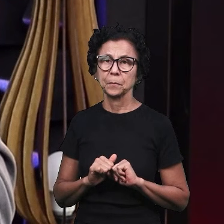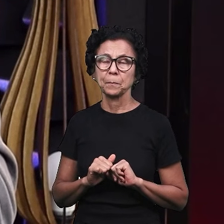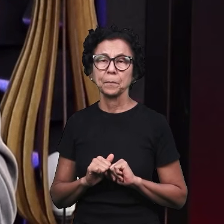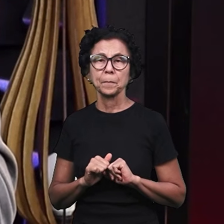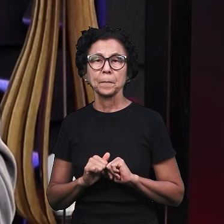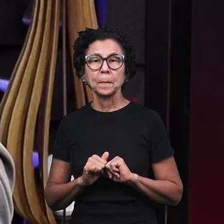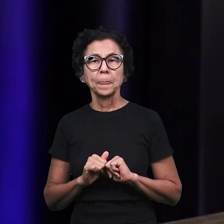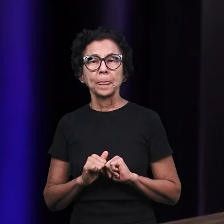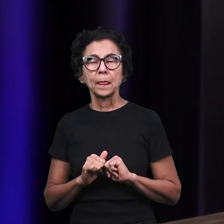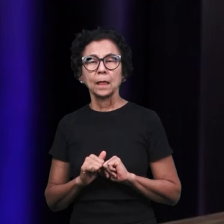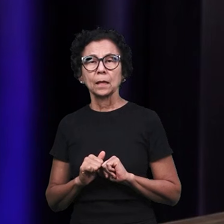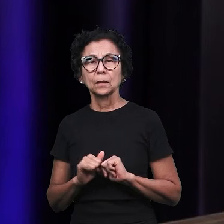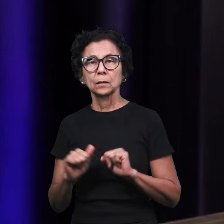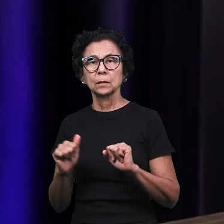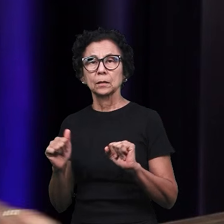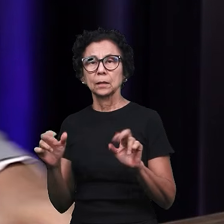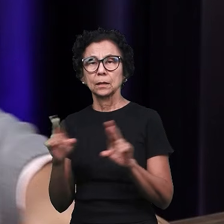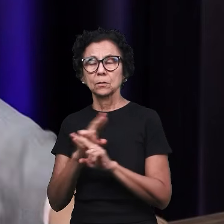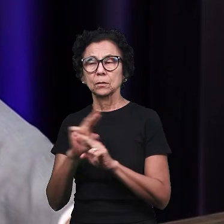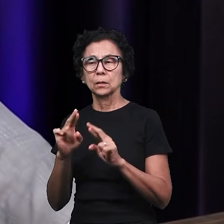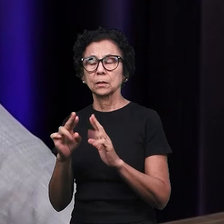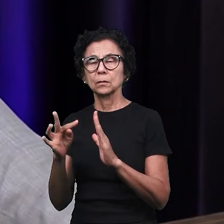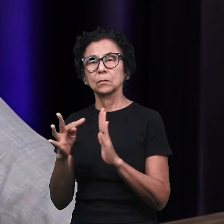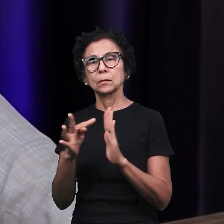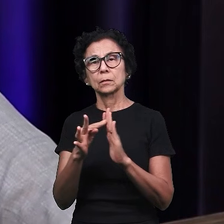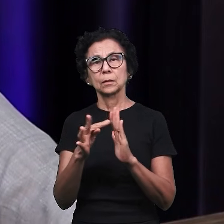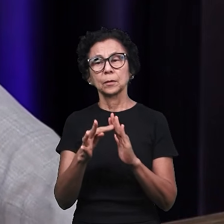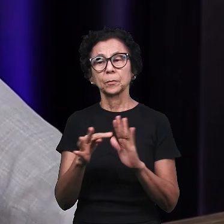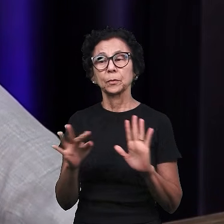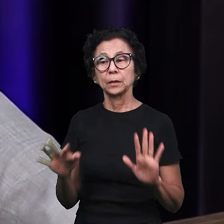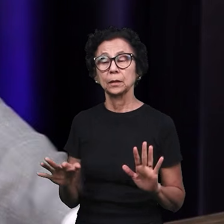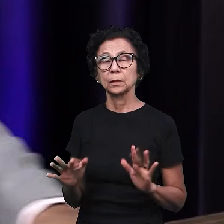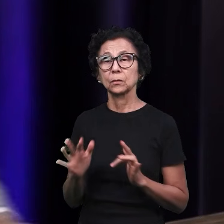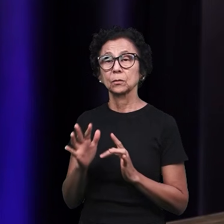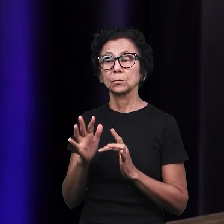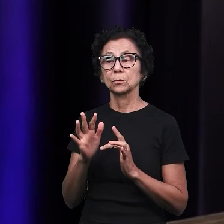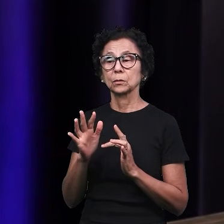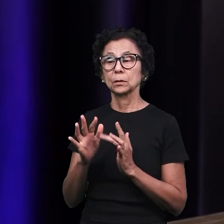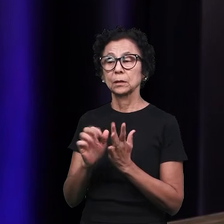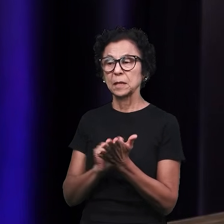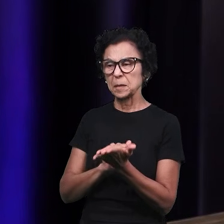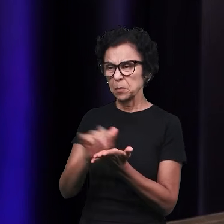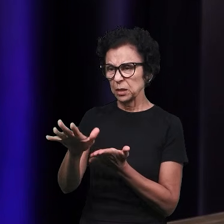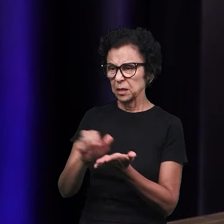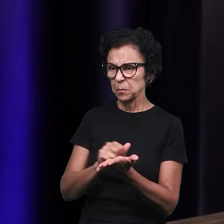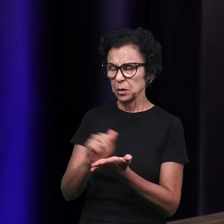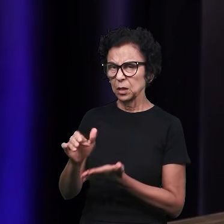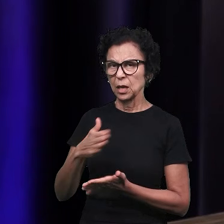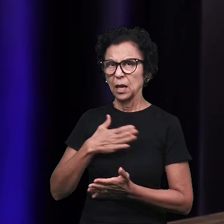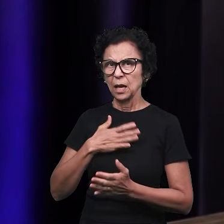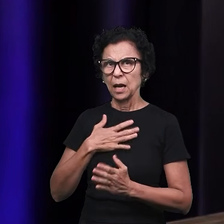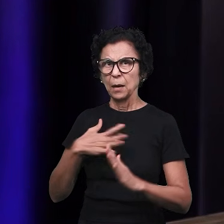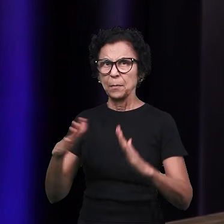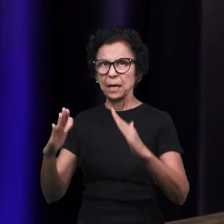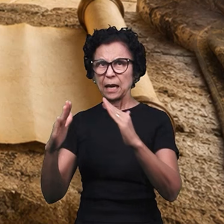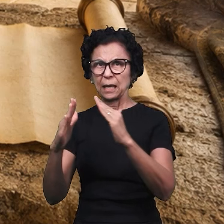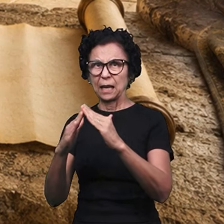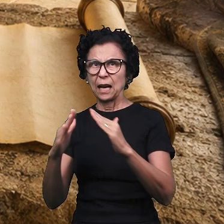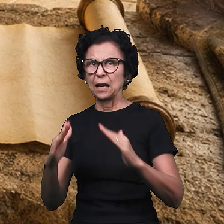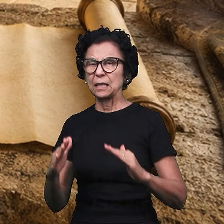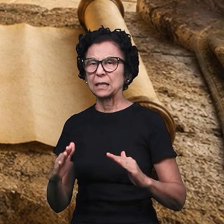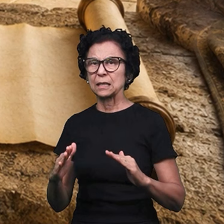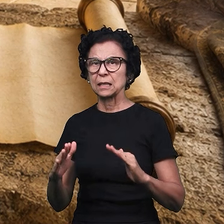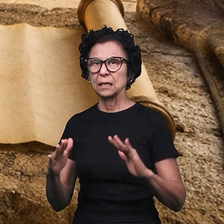Sim, porque Jesus, após realizar, enquanto ele estava expulsando, ele diz, né, que a minha